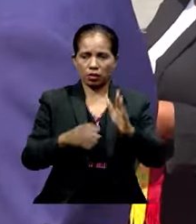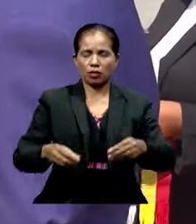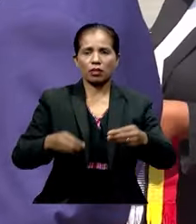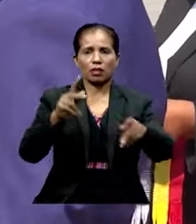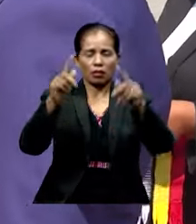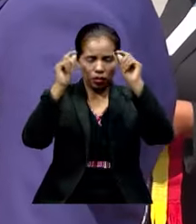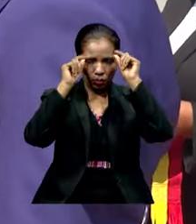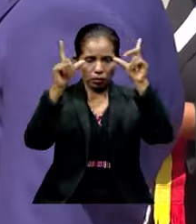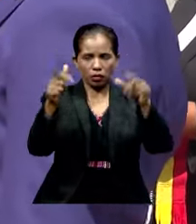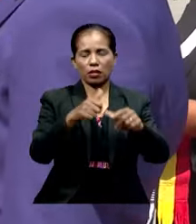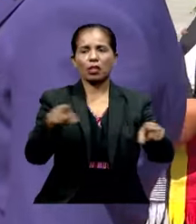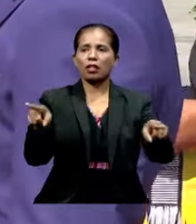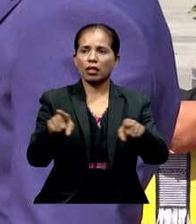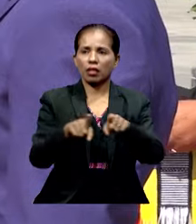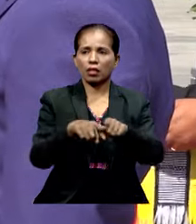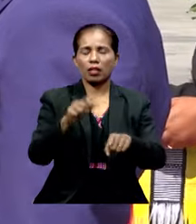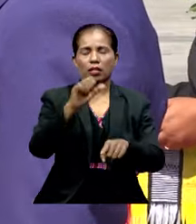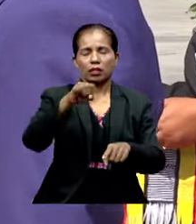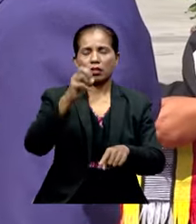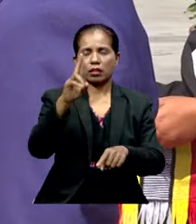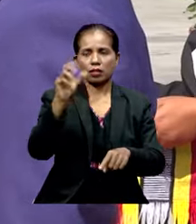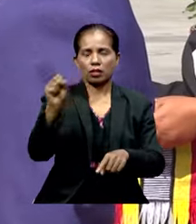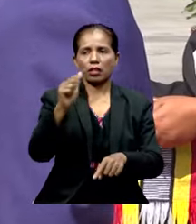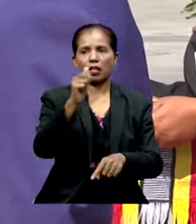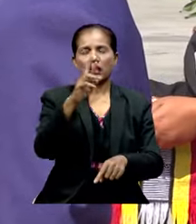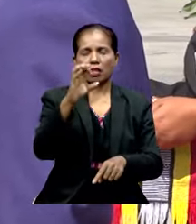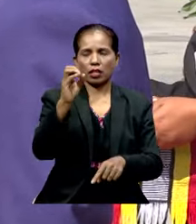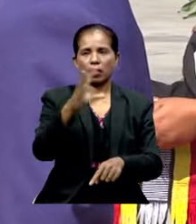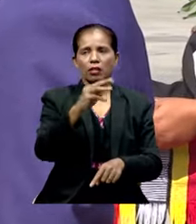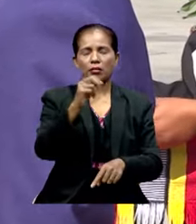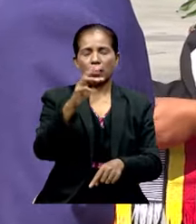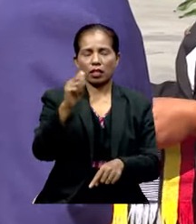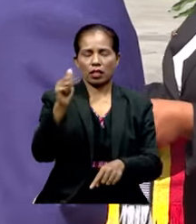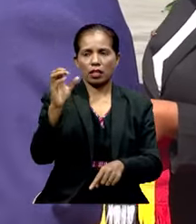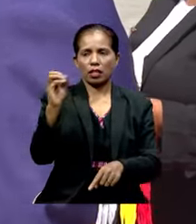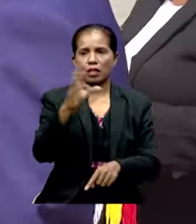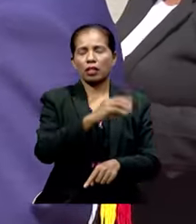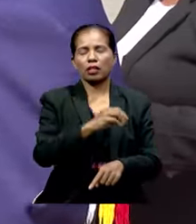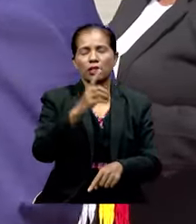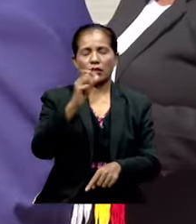Timor Ambalum, Hanesan Azil Pereira, Araun Noé, Mariano Asanami Sabino